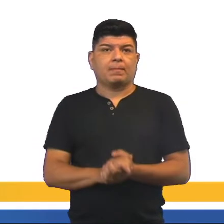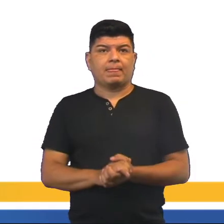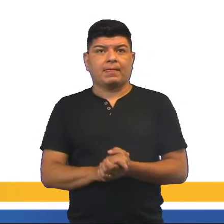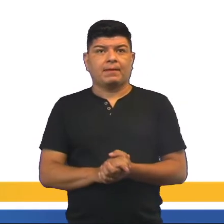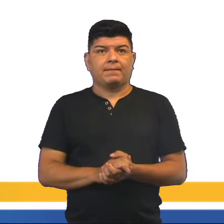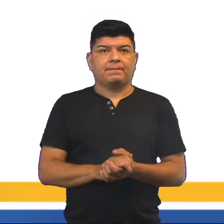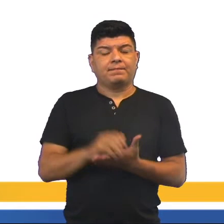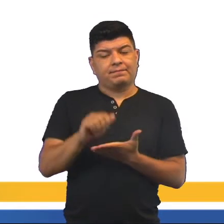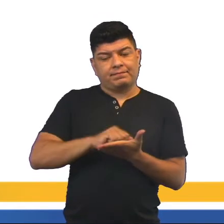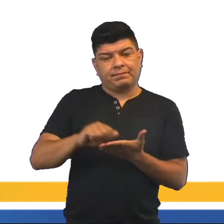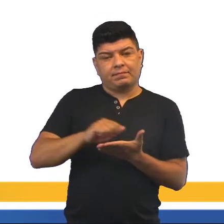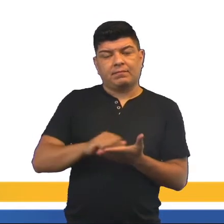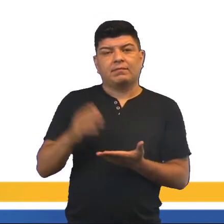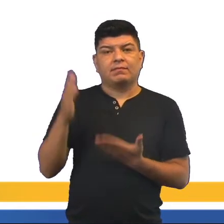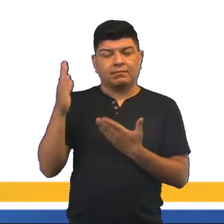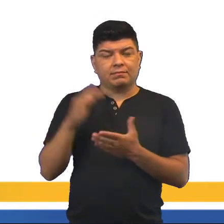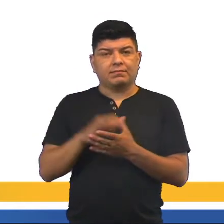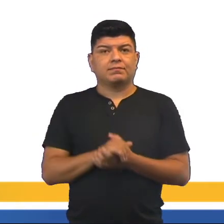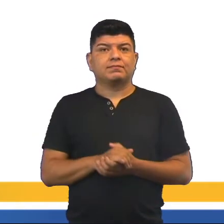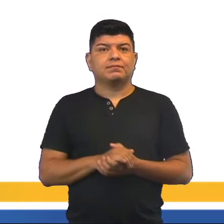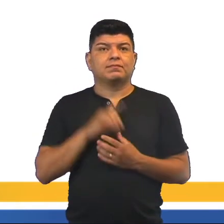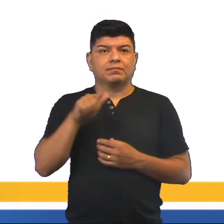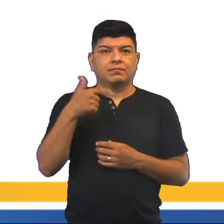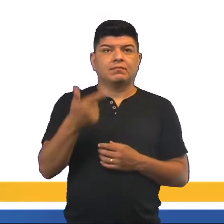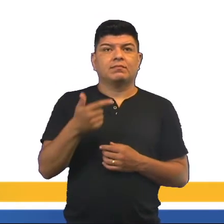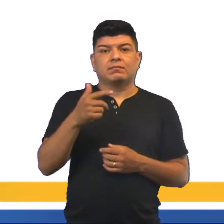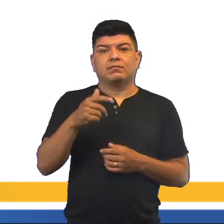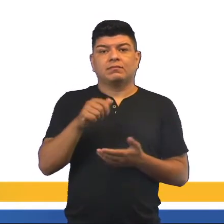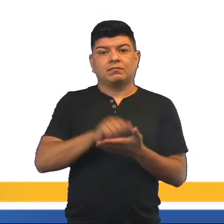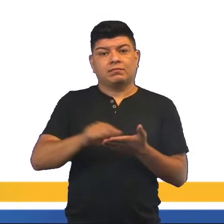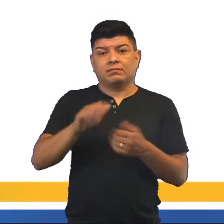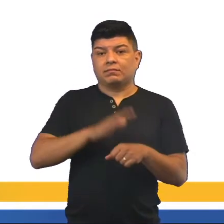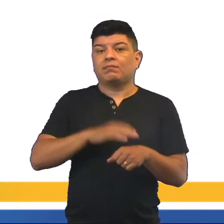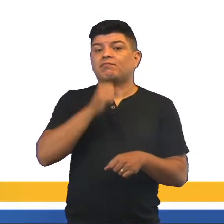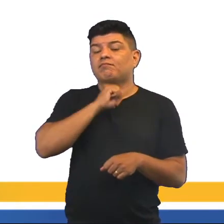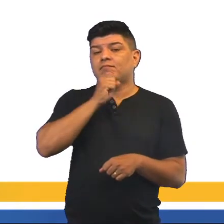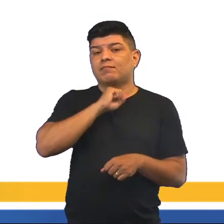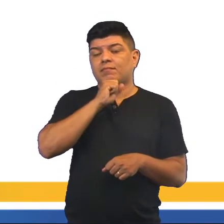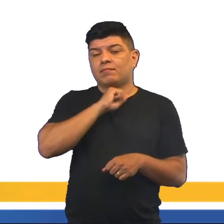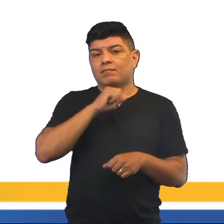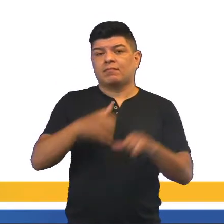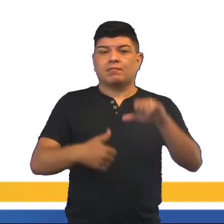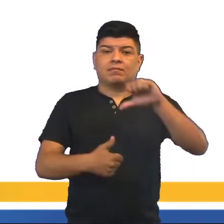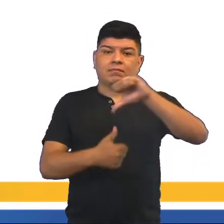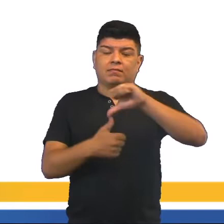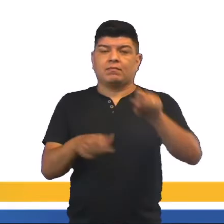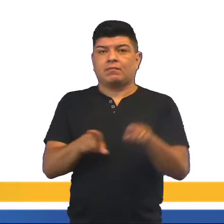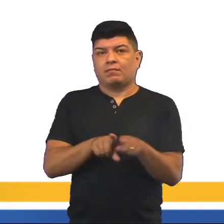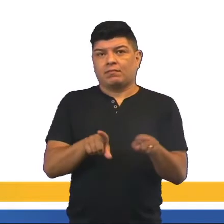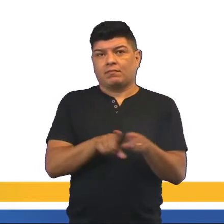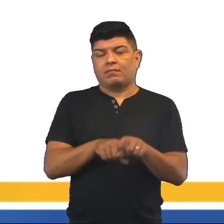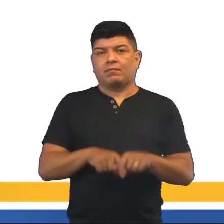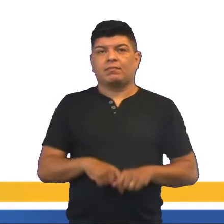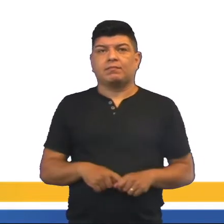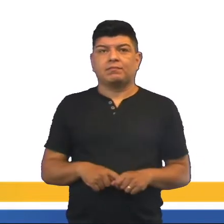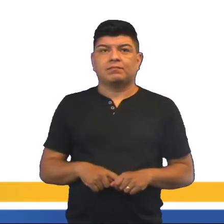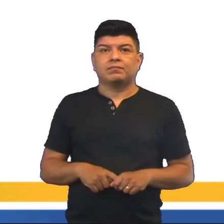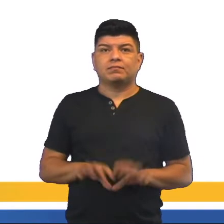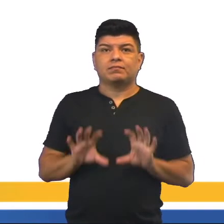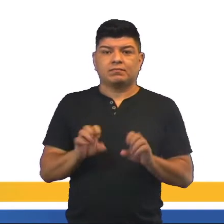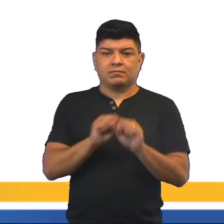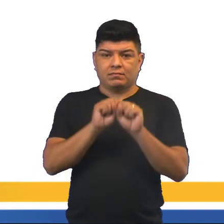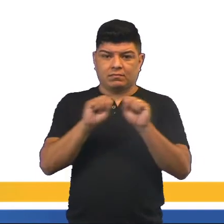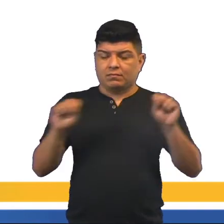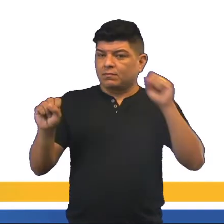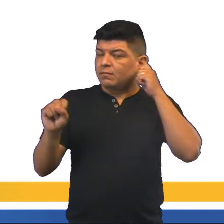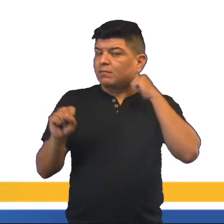A escrita zapoteca, que é um outro candidato à escrita mais antigo da Mesoamérica, são os